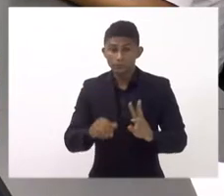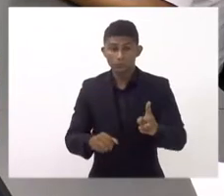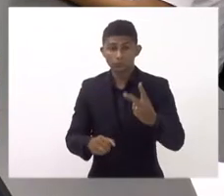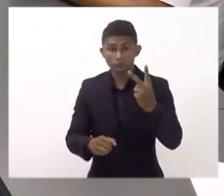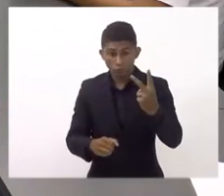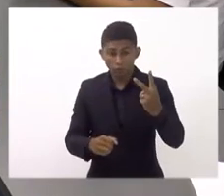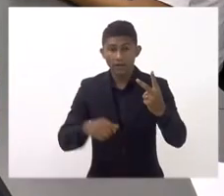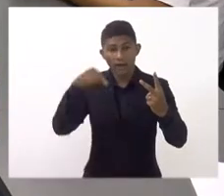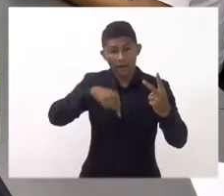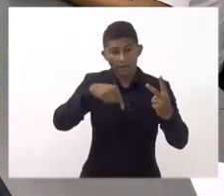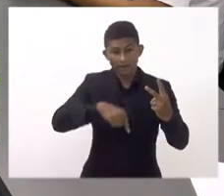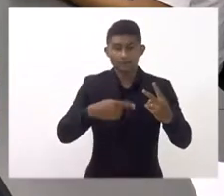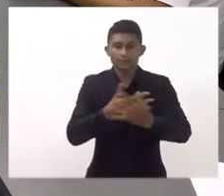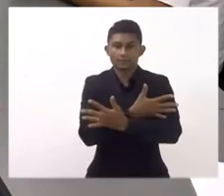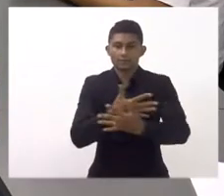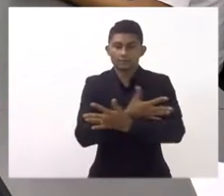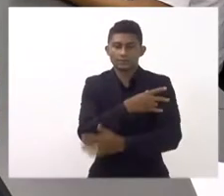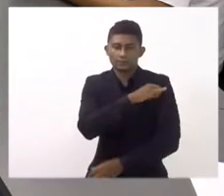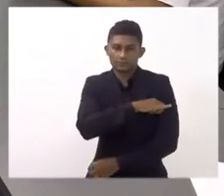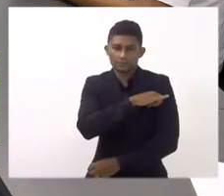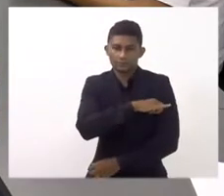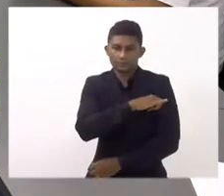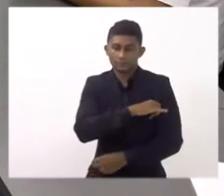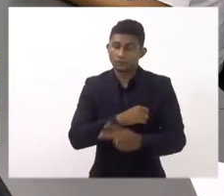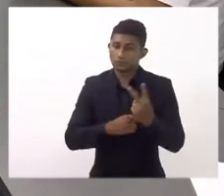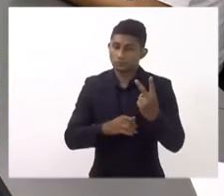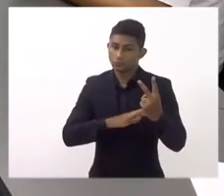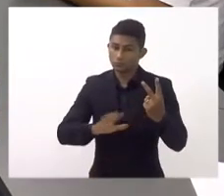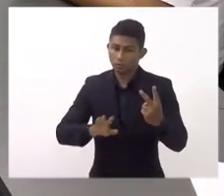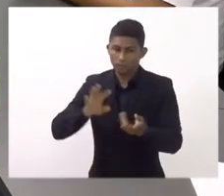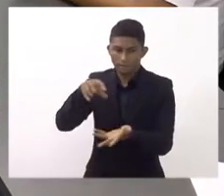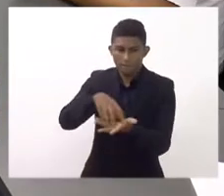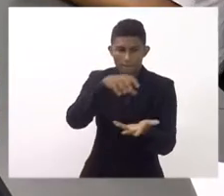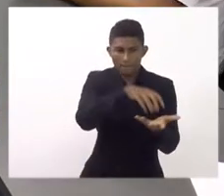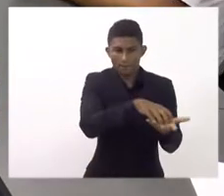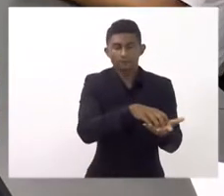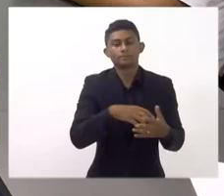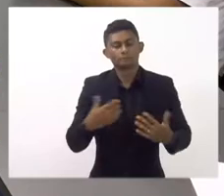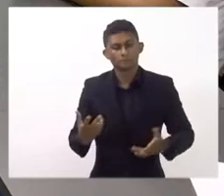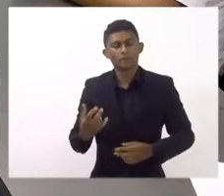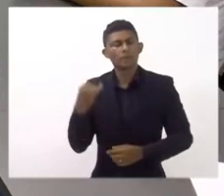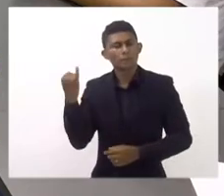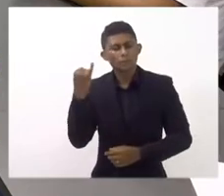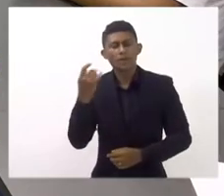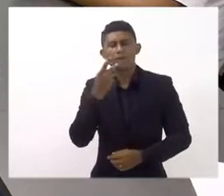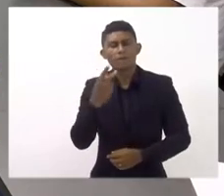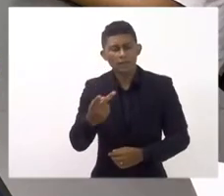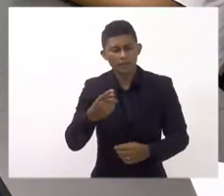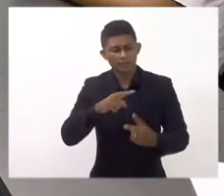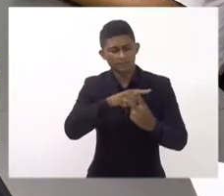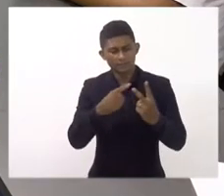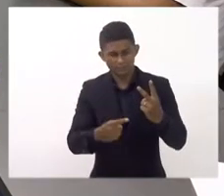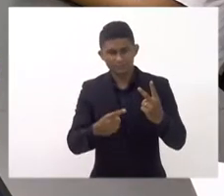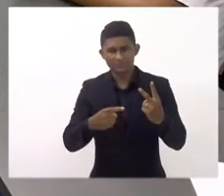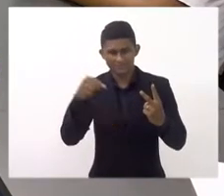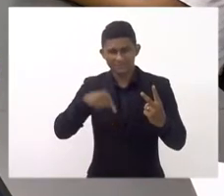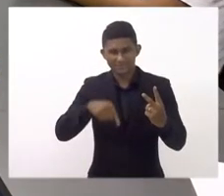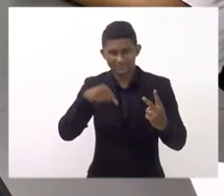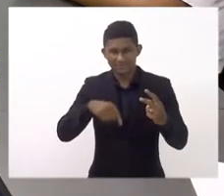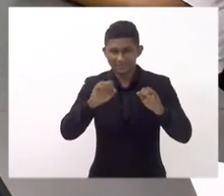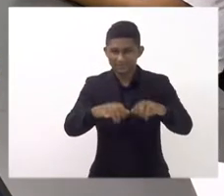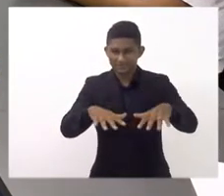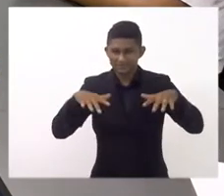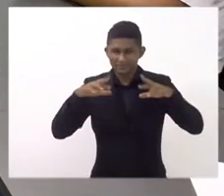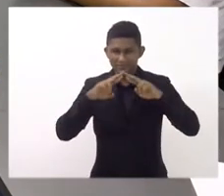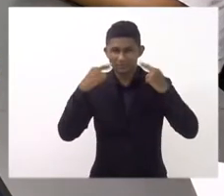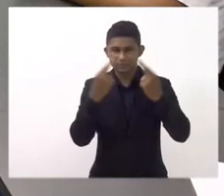Janeiro. Eu acho que é importante falar, ressaltar isso justamente nessa audiência, onde